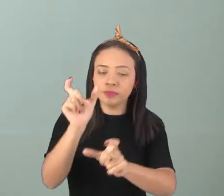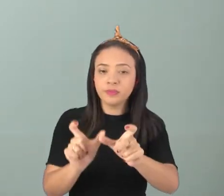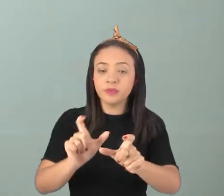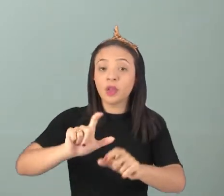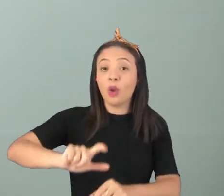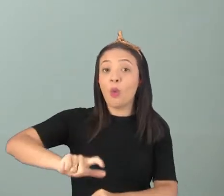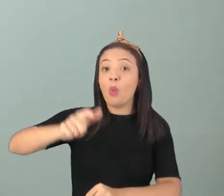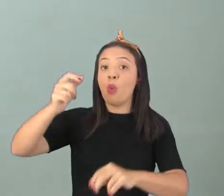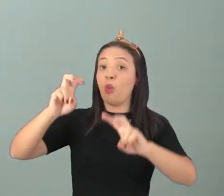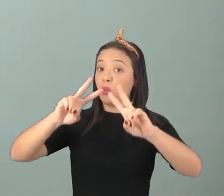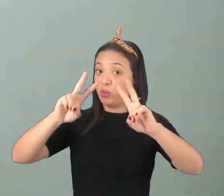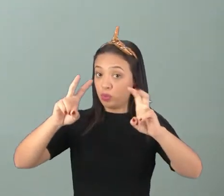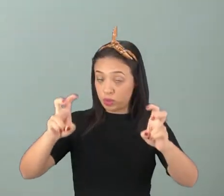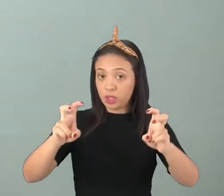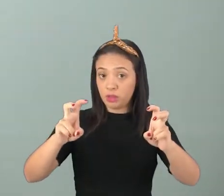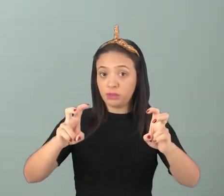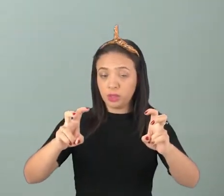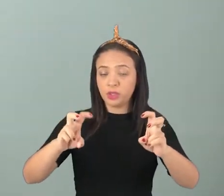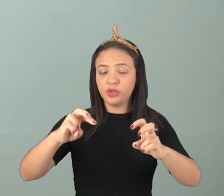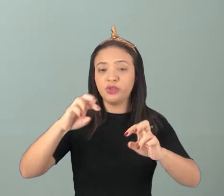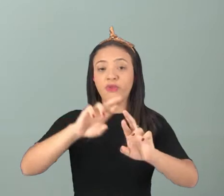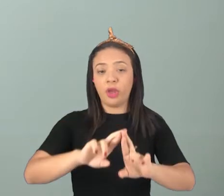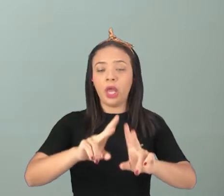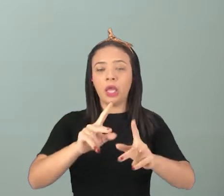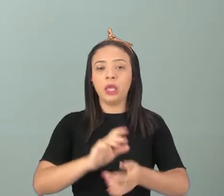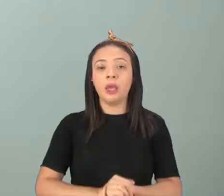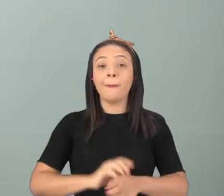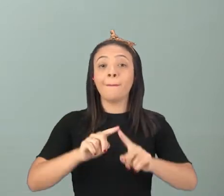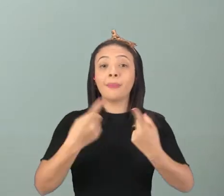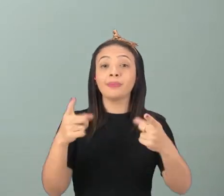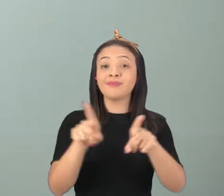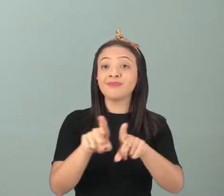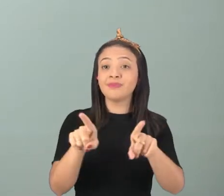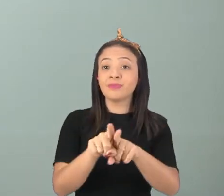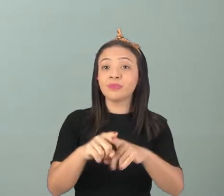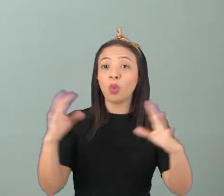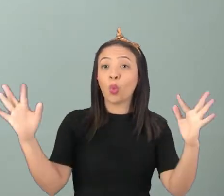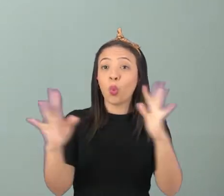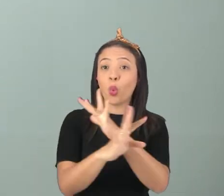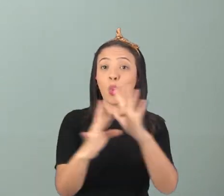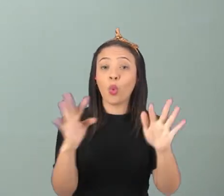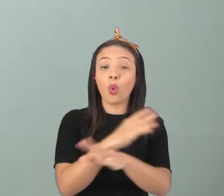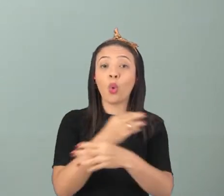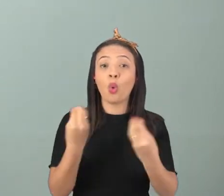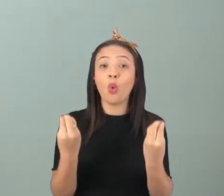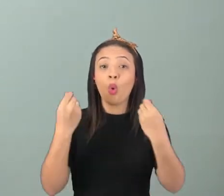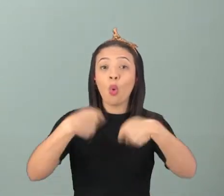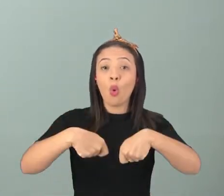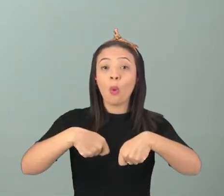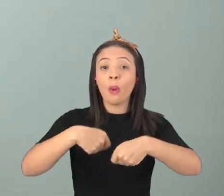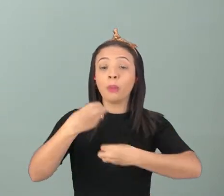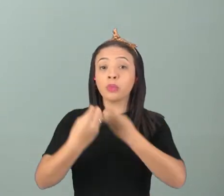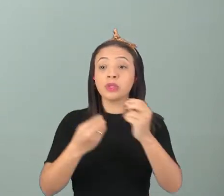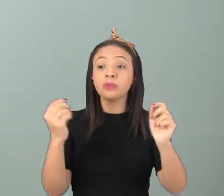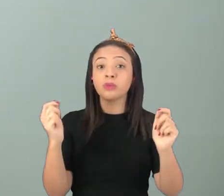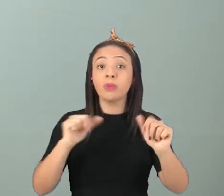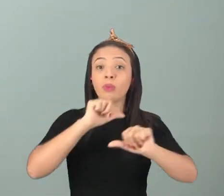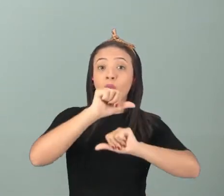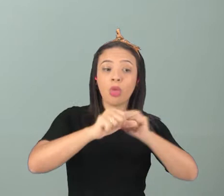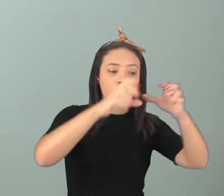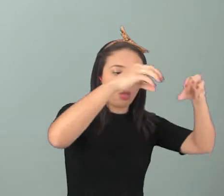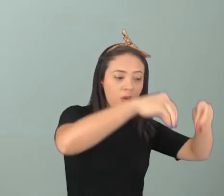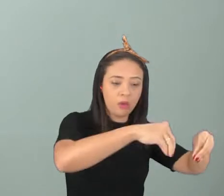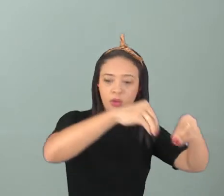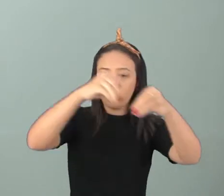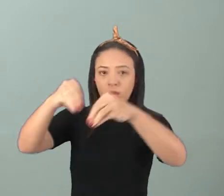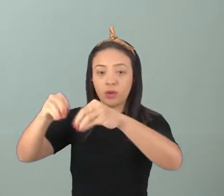outro assunto ligado às migrações, mas também como essas pessoas se deslocam de um lugar para outro, que é o nosso